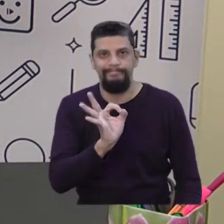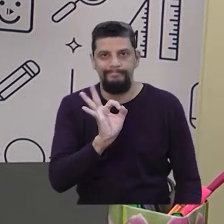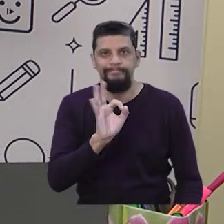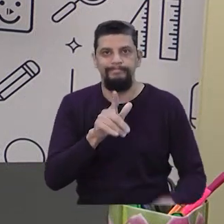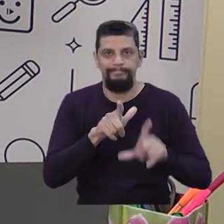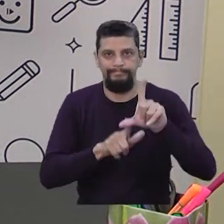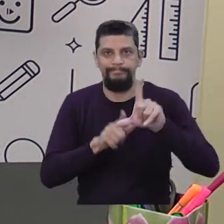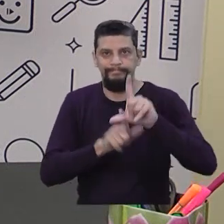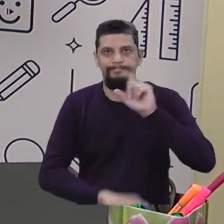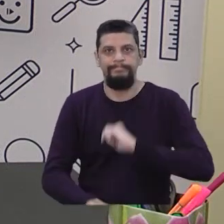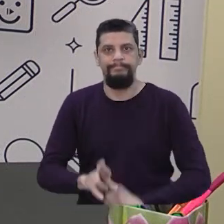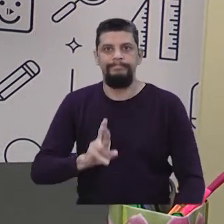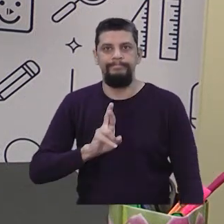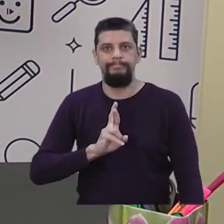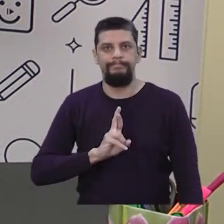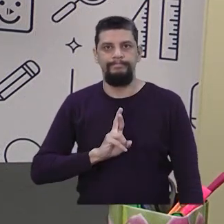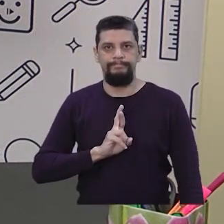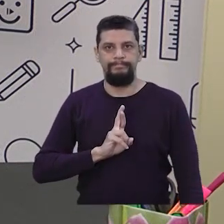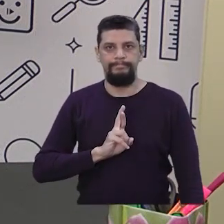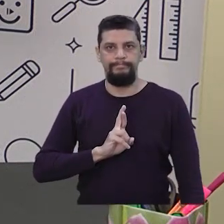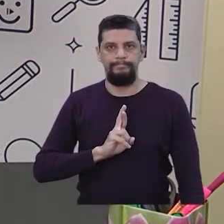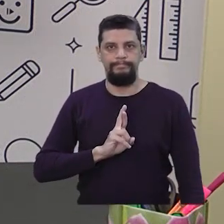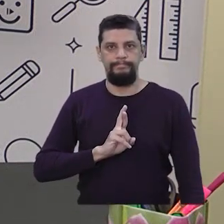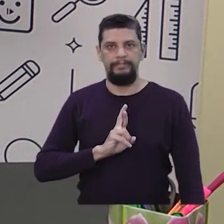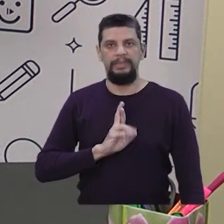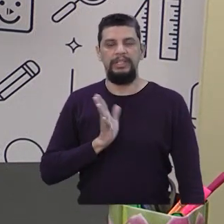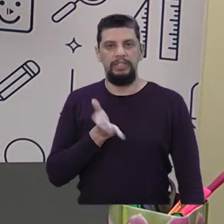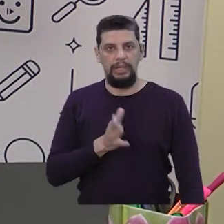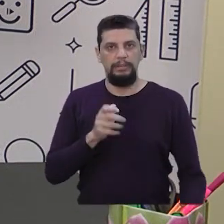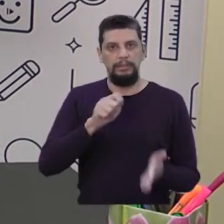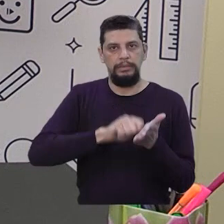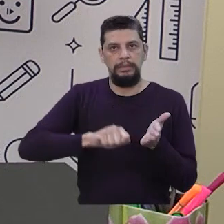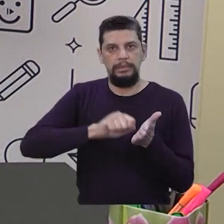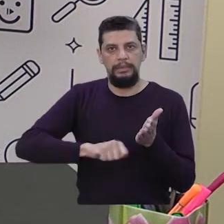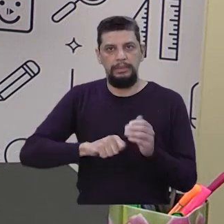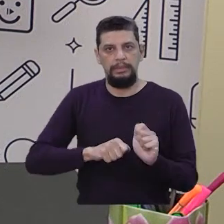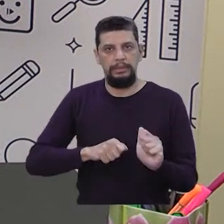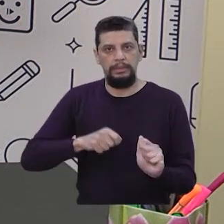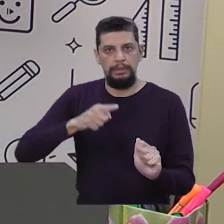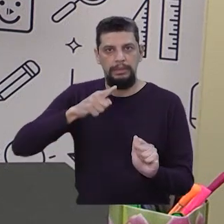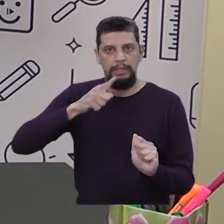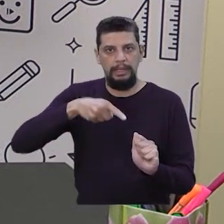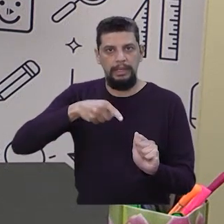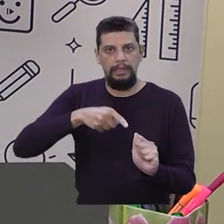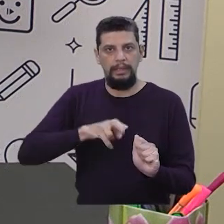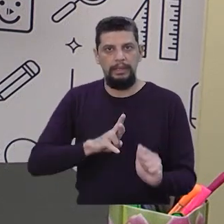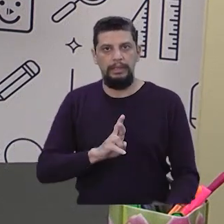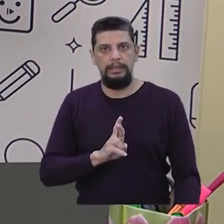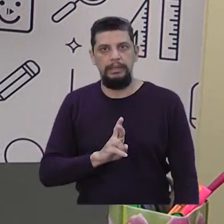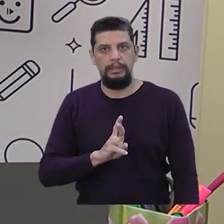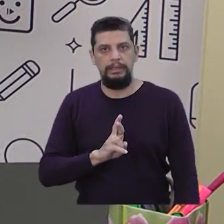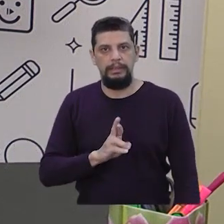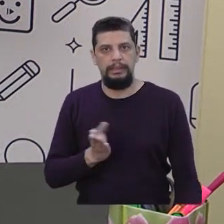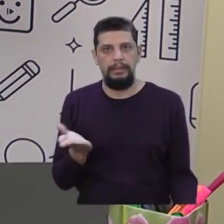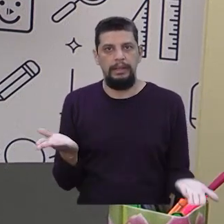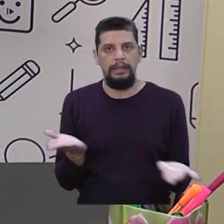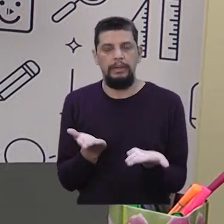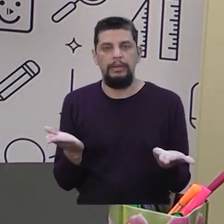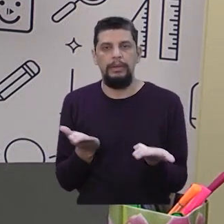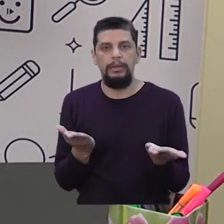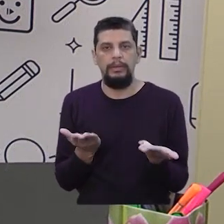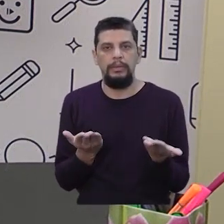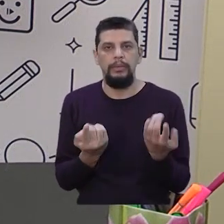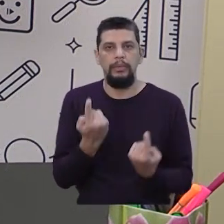Isto. A letra R. Então, aqui nós já escrevemos ar. Agora eu preciso do